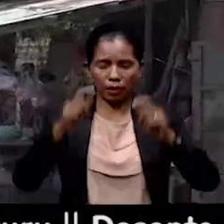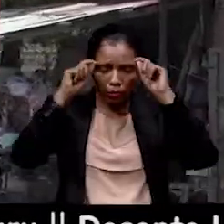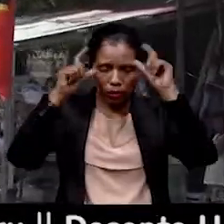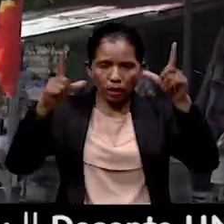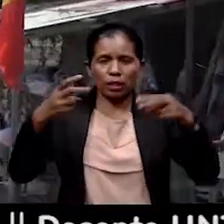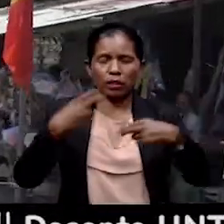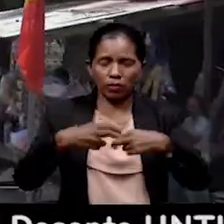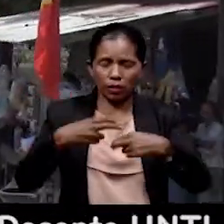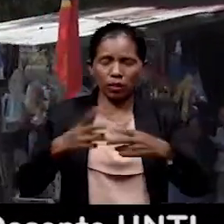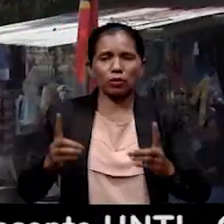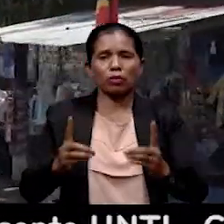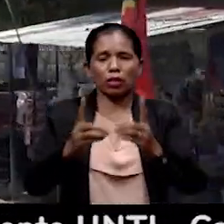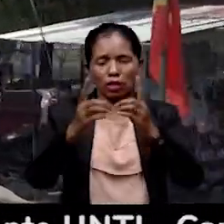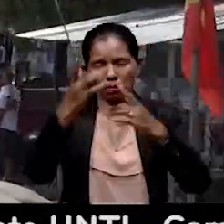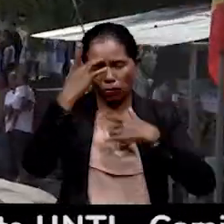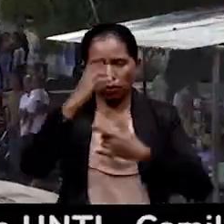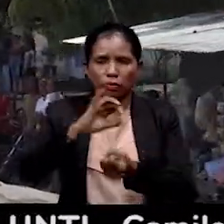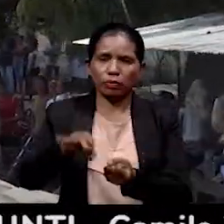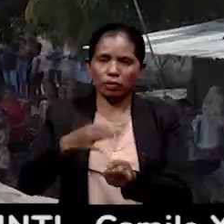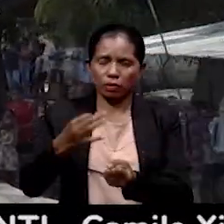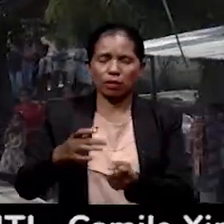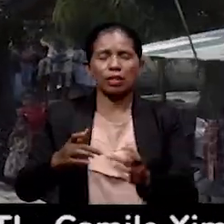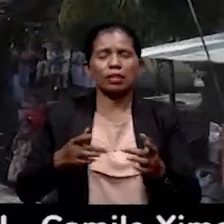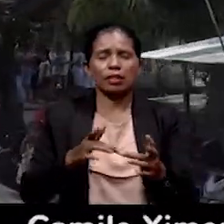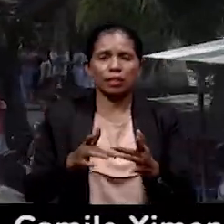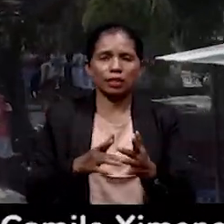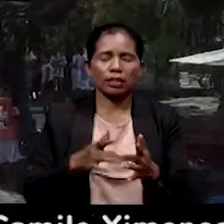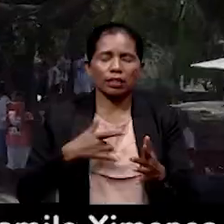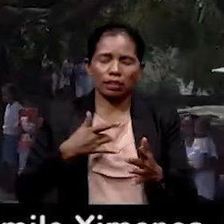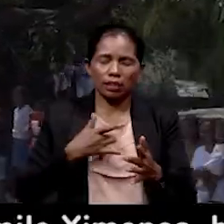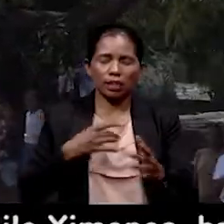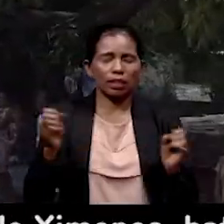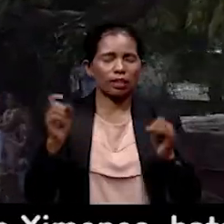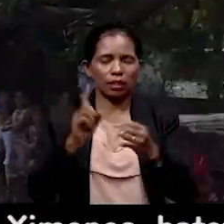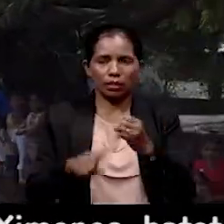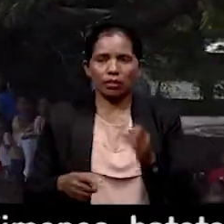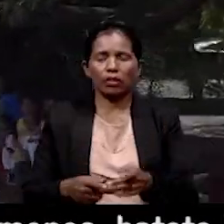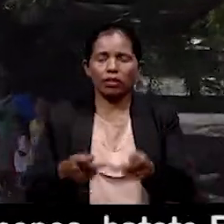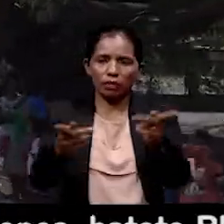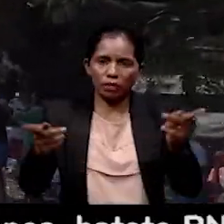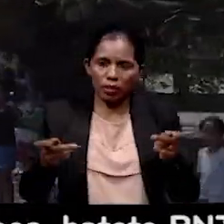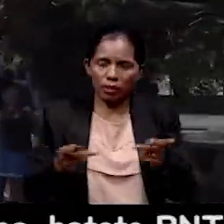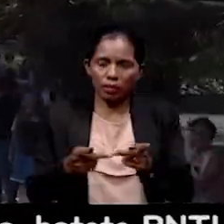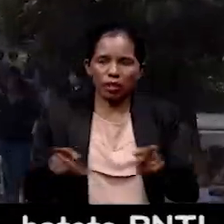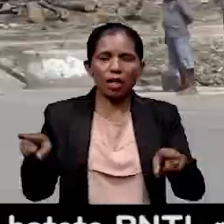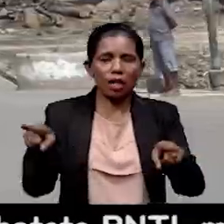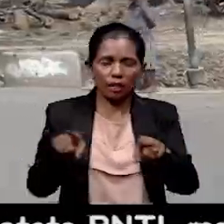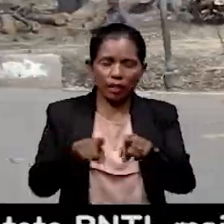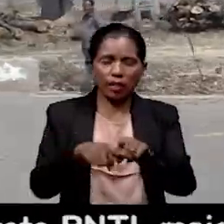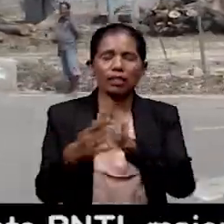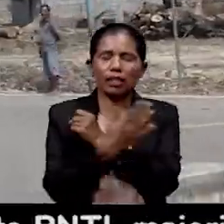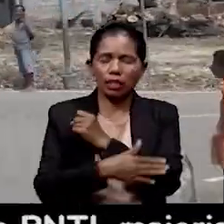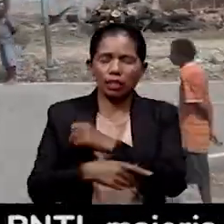surtu COVID-19, nebe senti hanesan laia tutune. Rai pedasuk nebe afirma an hanesan nasau ia